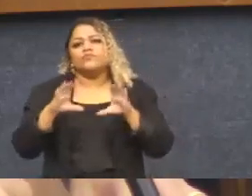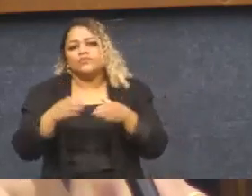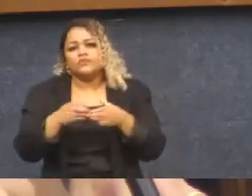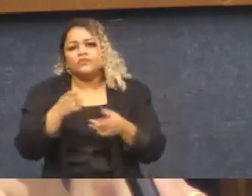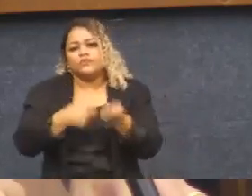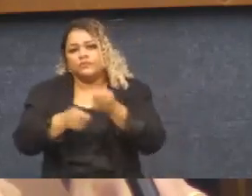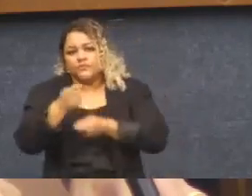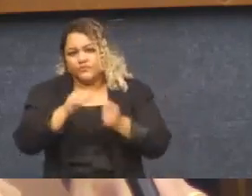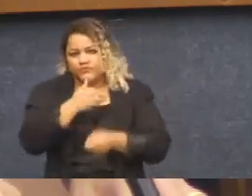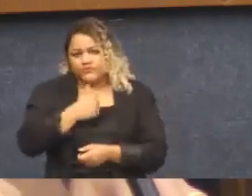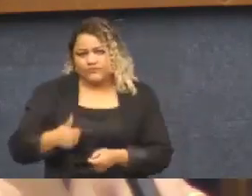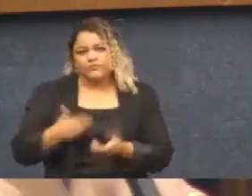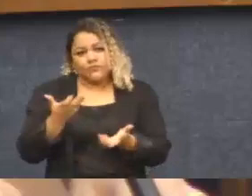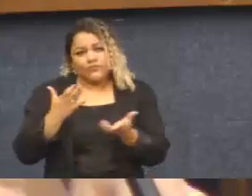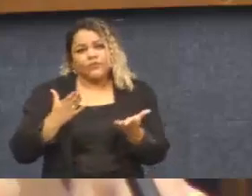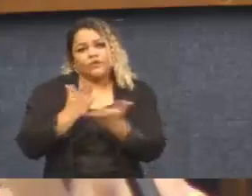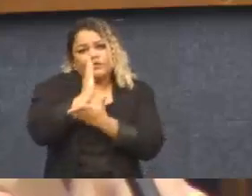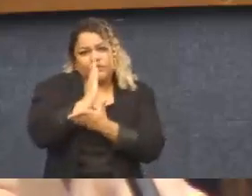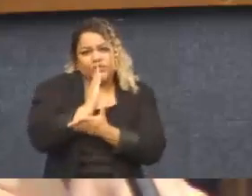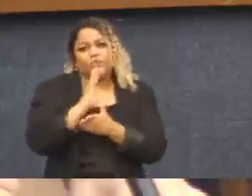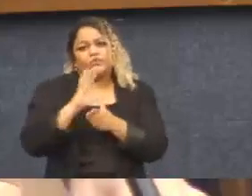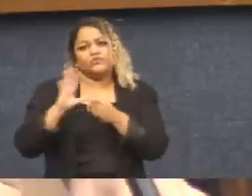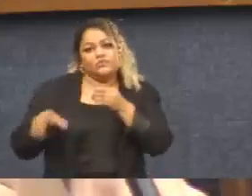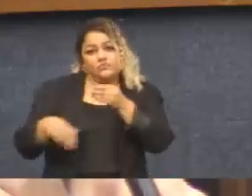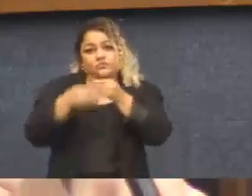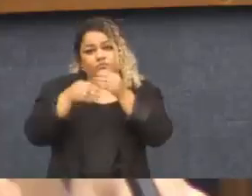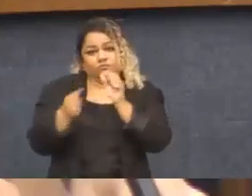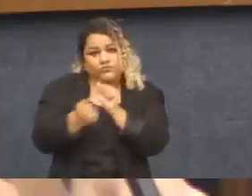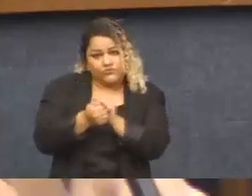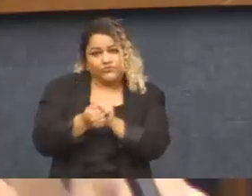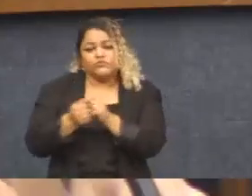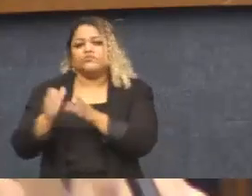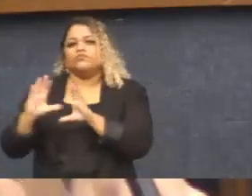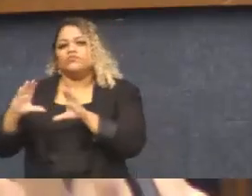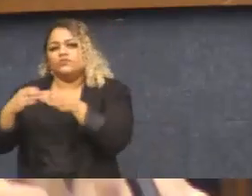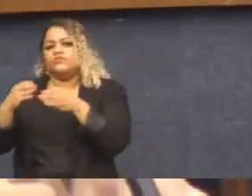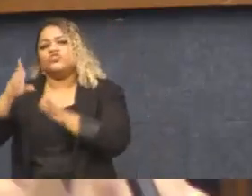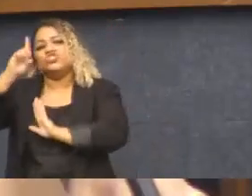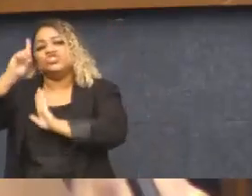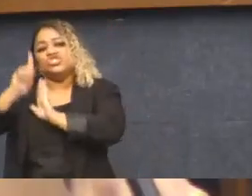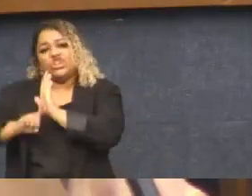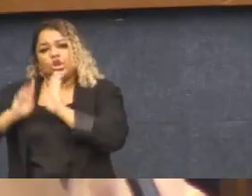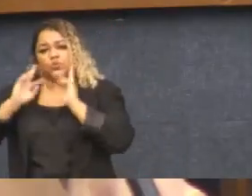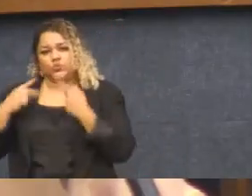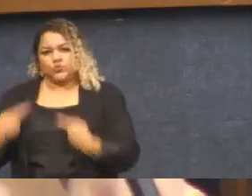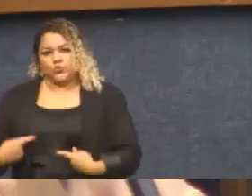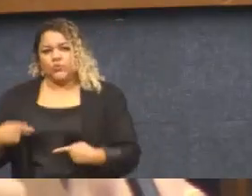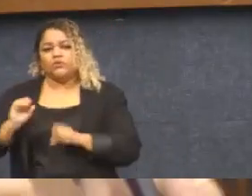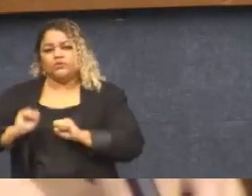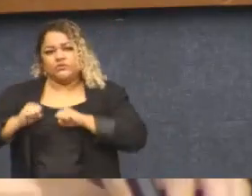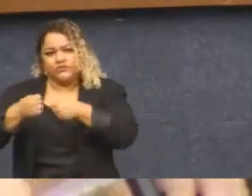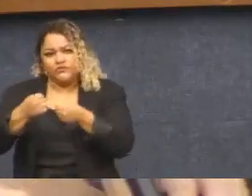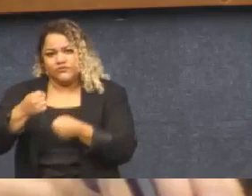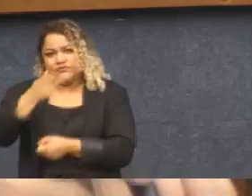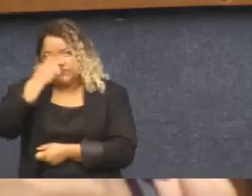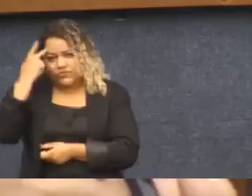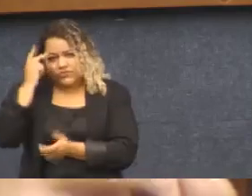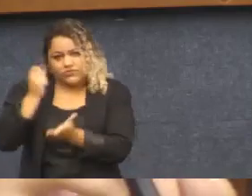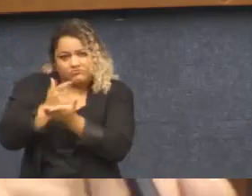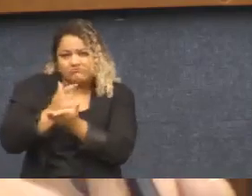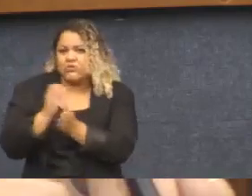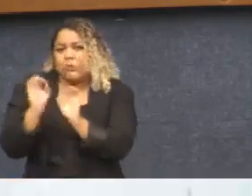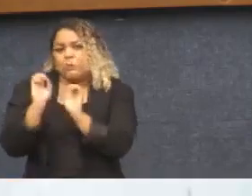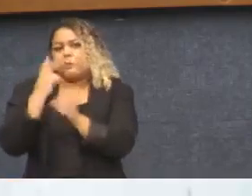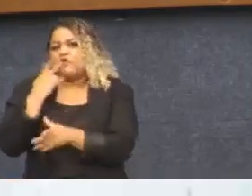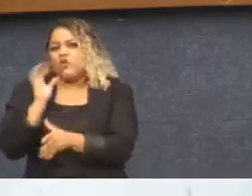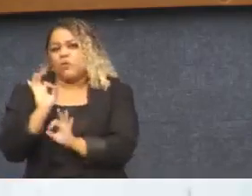pela aprovação com apresentação de emendas, direitos humanos, habitação, igualdade racial e defesa do consumidor, não há. Saúde é a